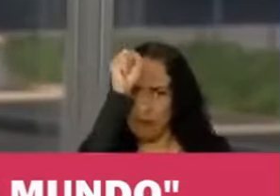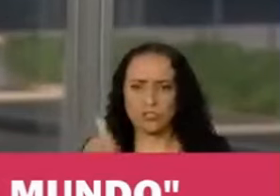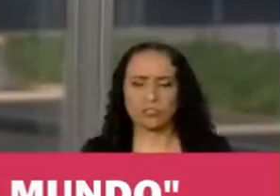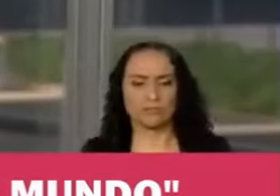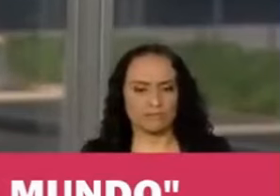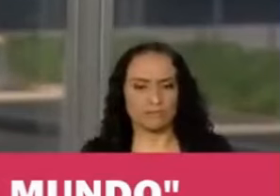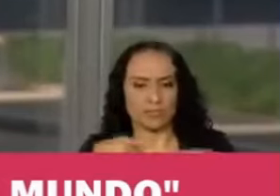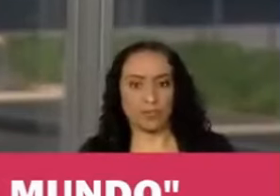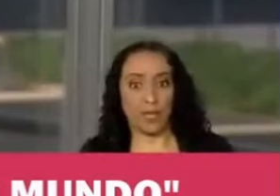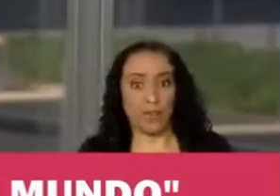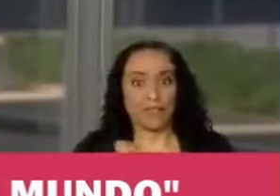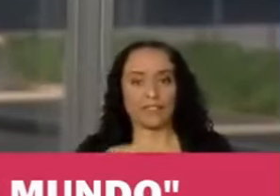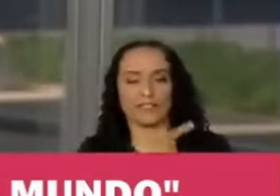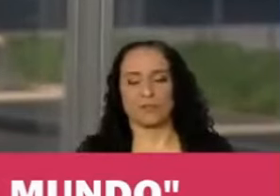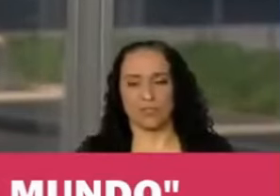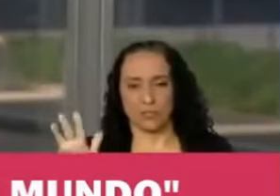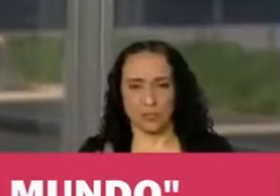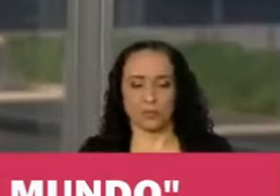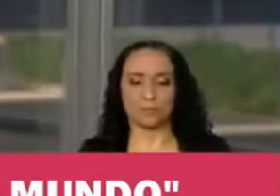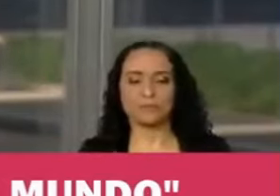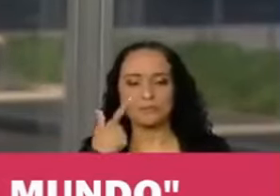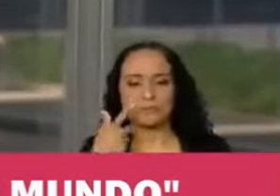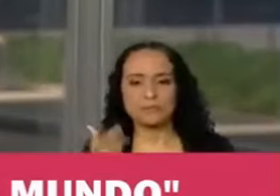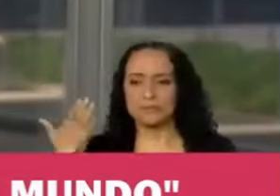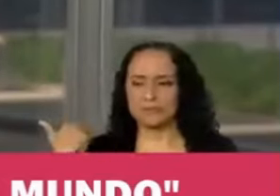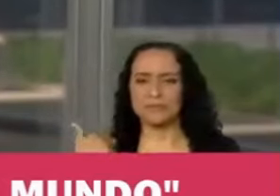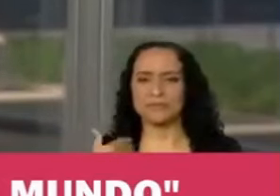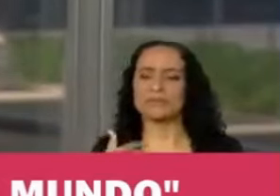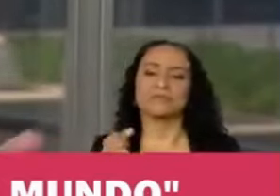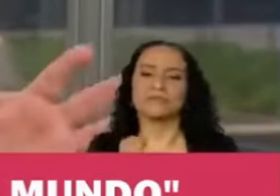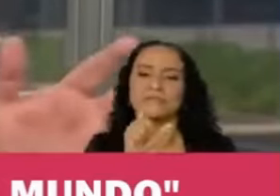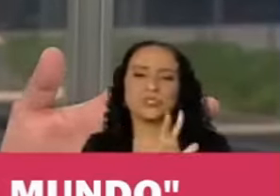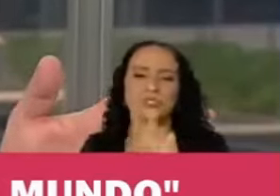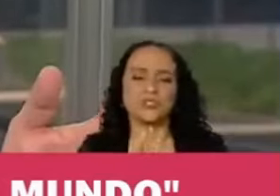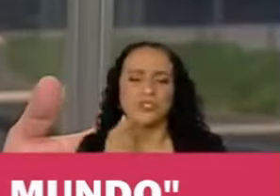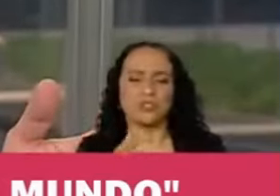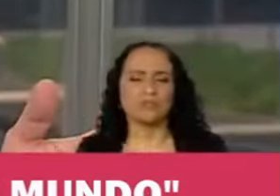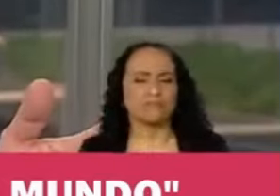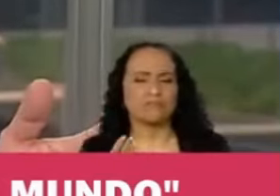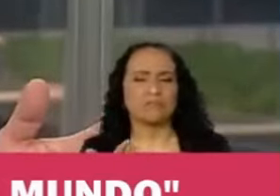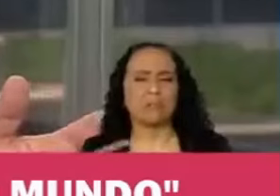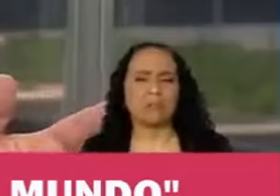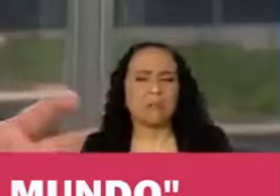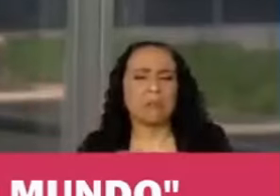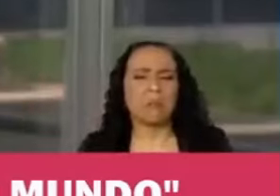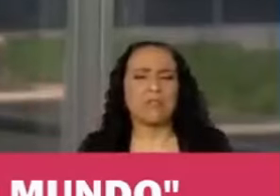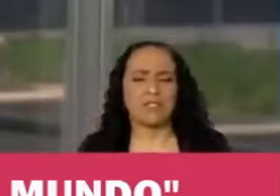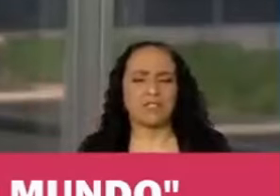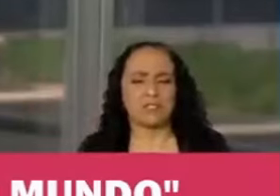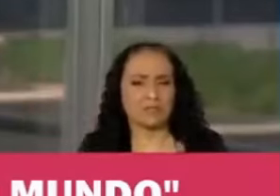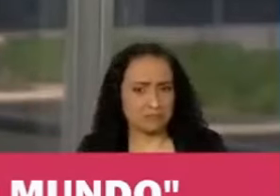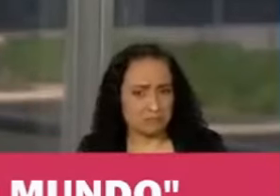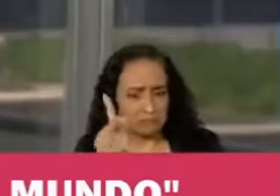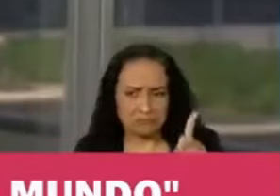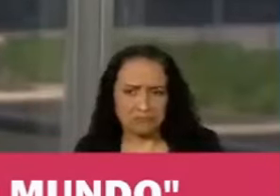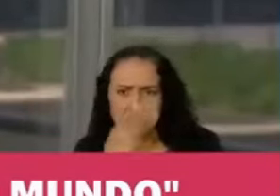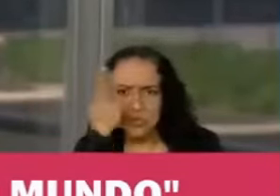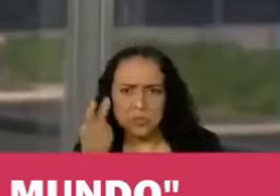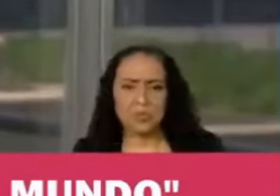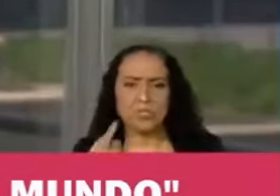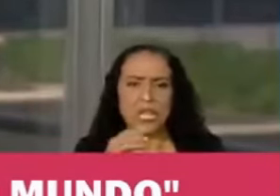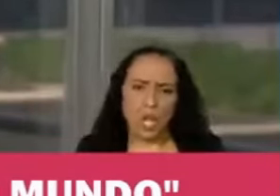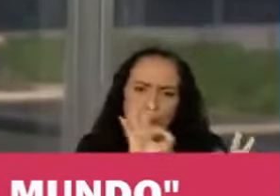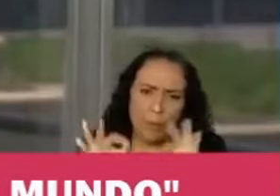com a liderança do presidente Lula. Eu vi agora há pouco, no VT, as pessoas se perguntando o que isso tem a ver com a minha vida. Né? A senhora, quer dizer, o senhor que está